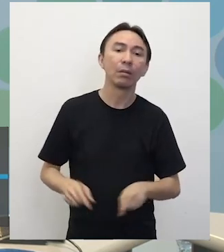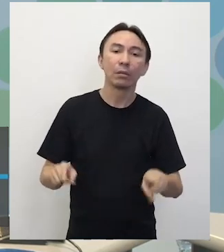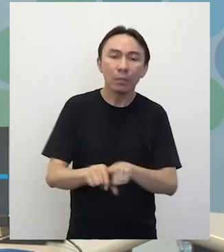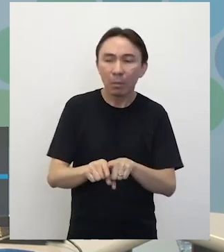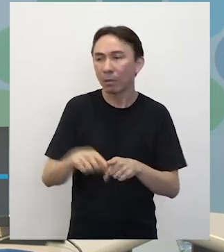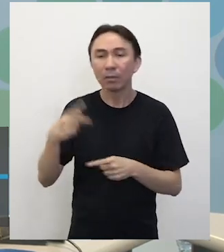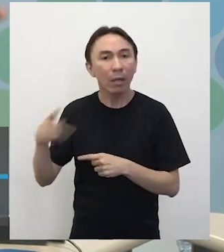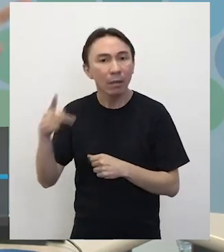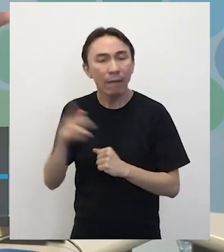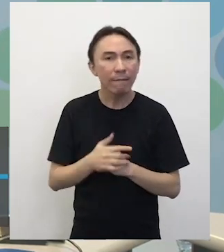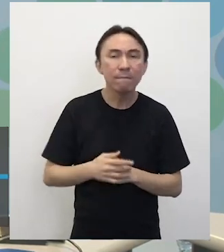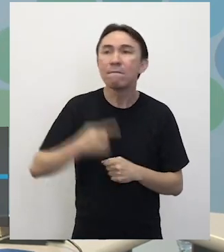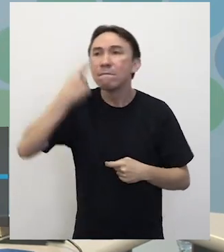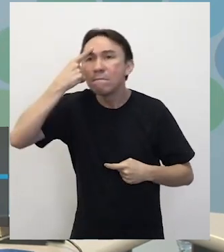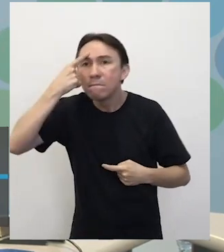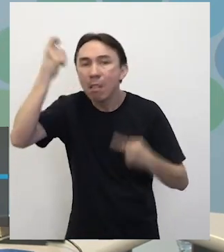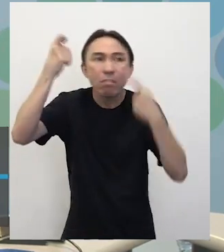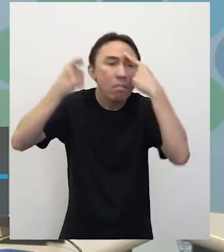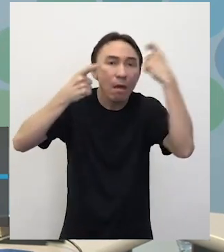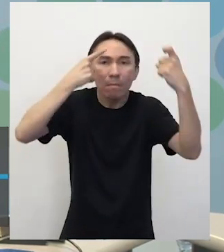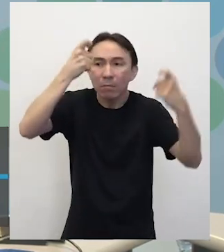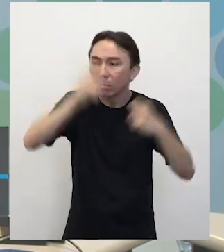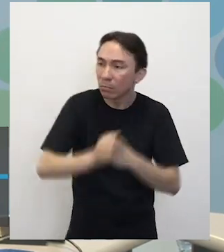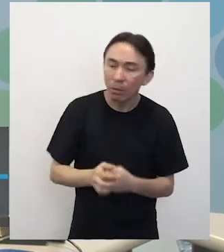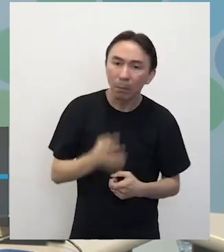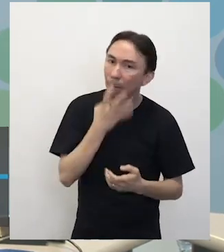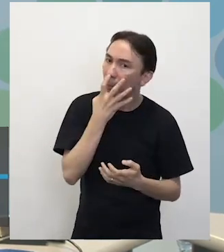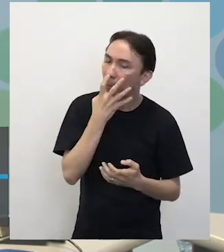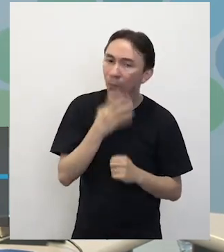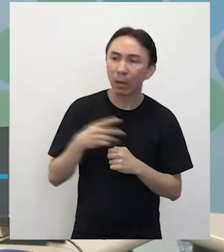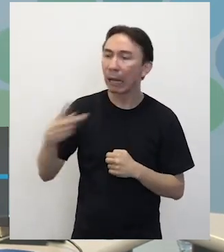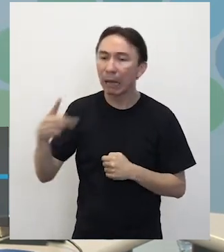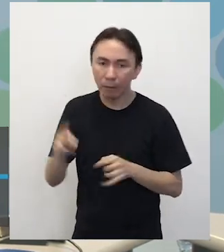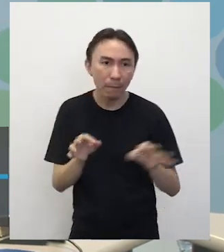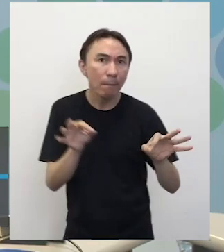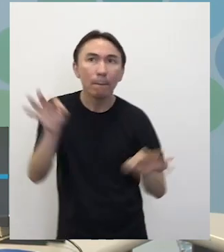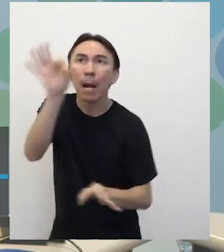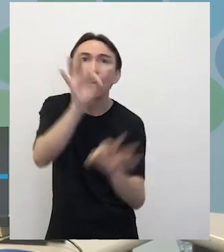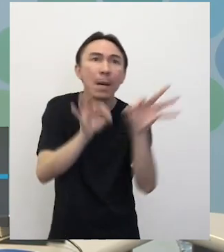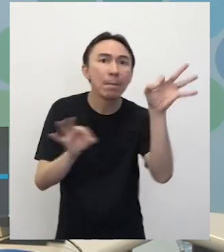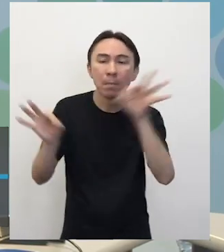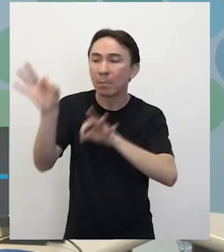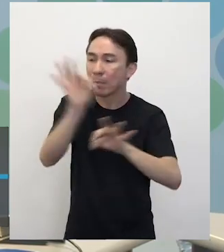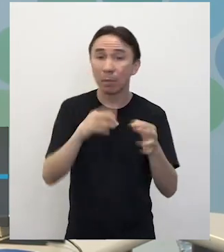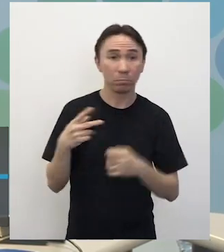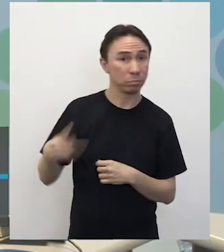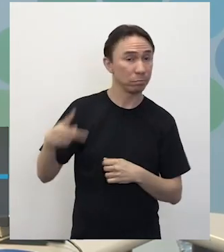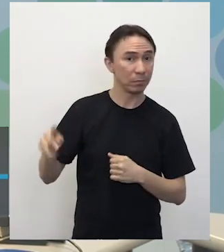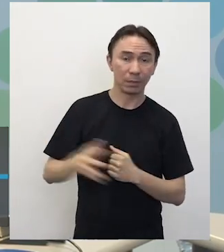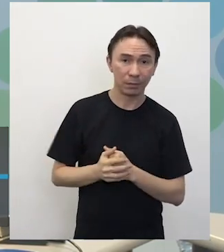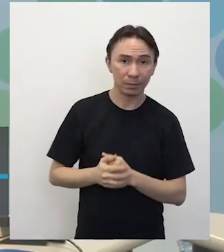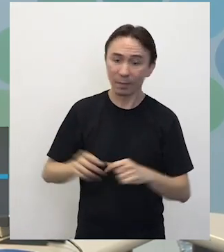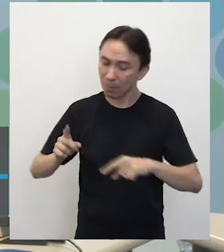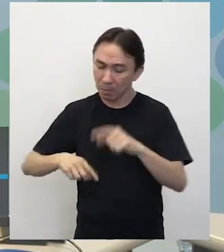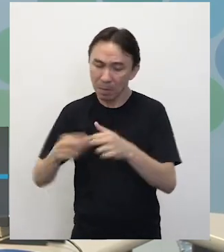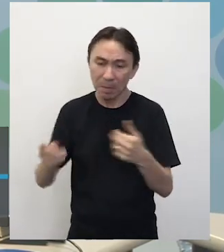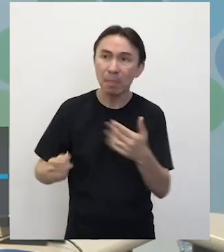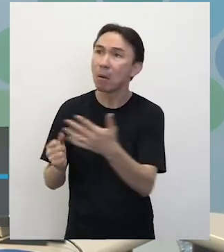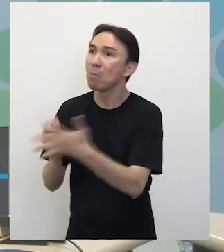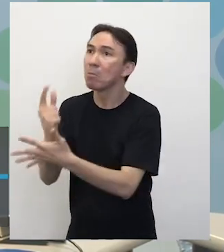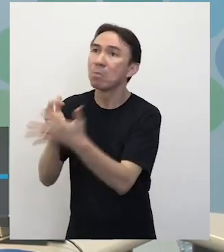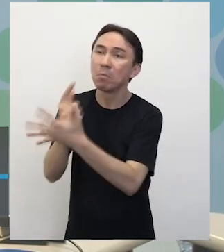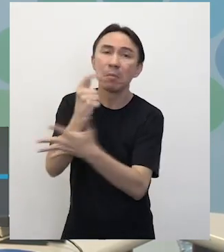Nossa, eles que inventavam o enfeite. Então, é tipo assim, então compra esse material aqui que a gente vai dar um jeito. Então, a gente precisava